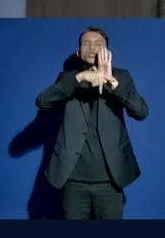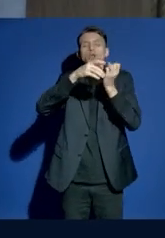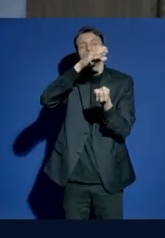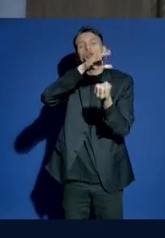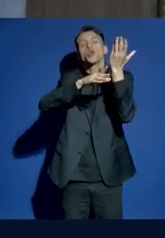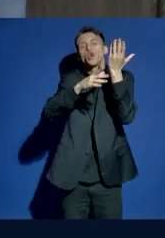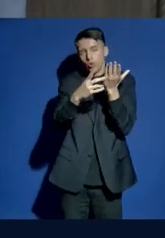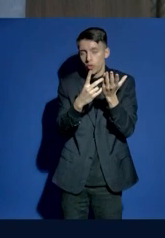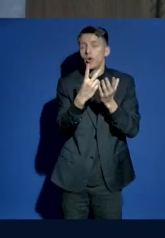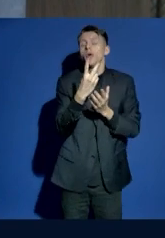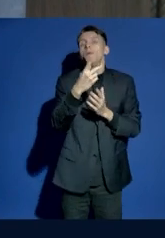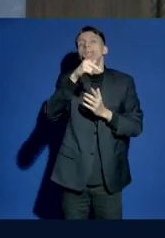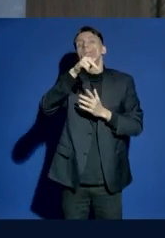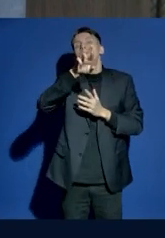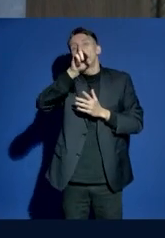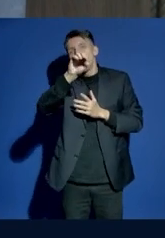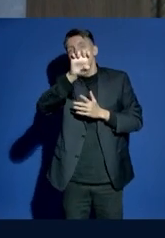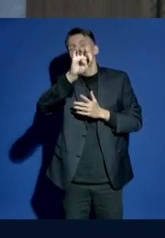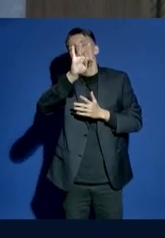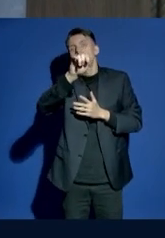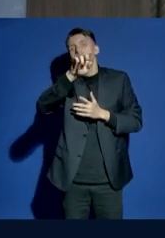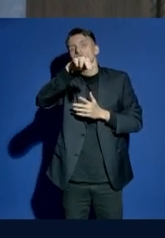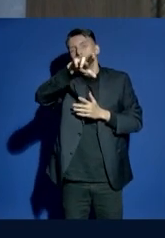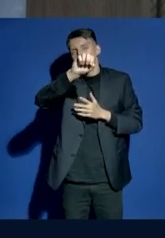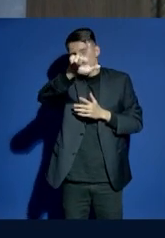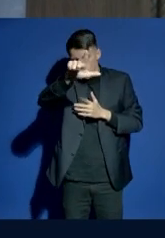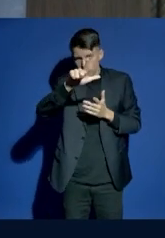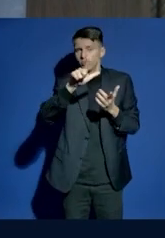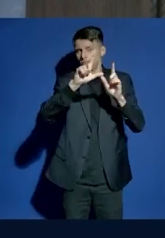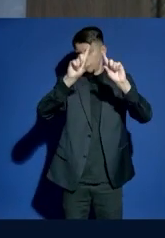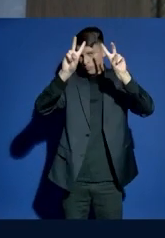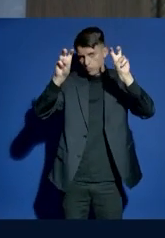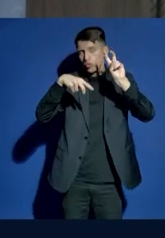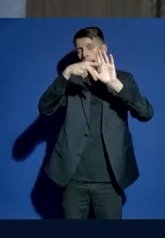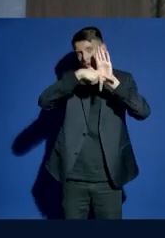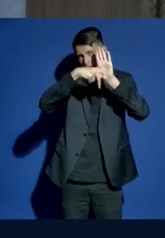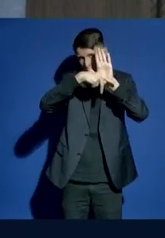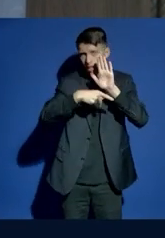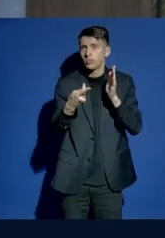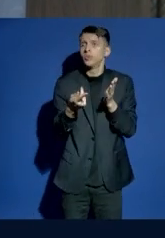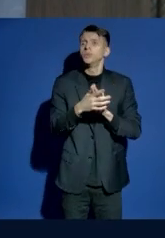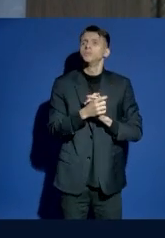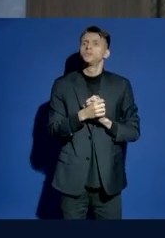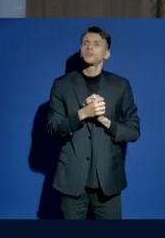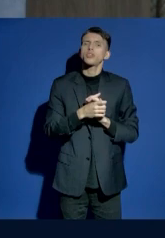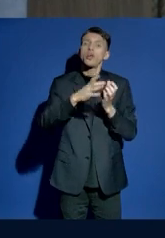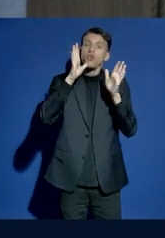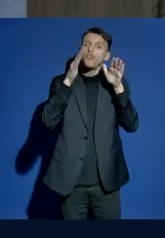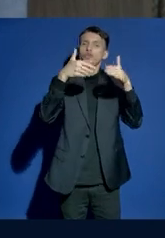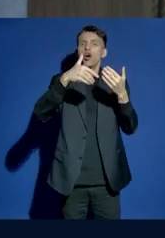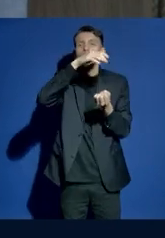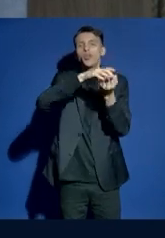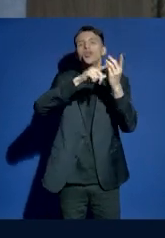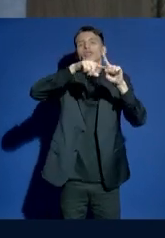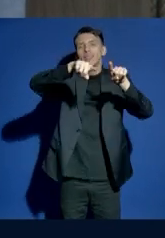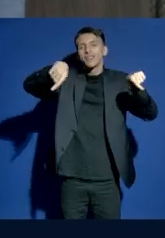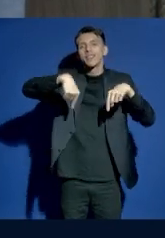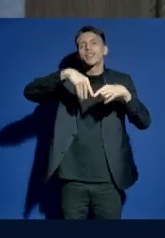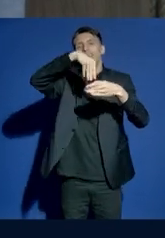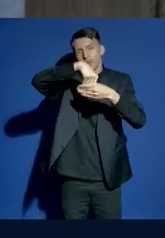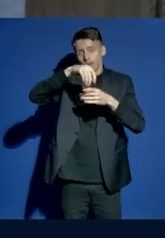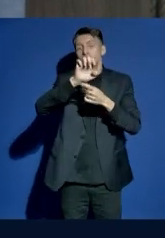2021 pró-etanol que concede incentivos ao etanol produzido localmente. Né? Já a nível nacional, vocês